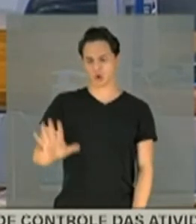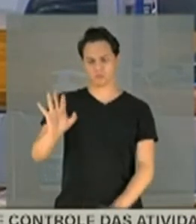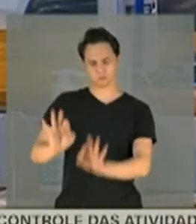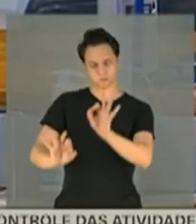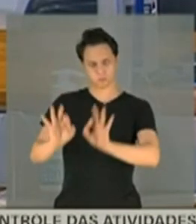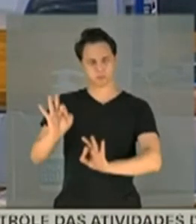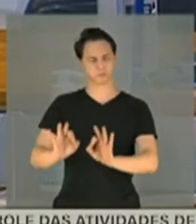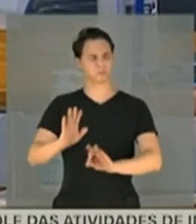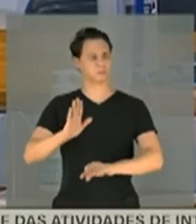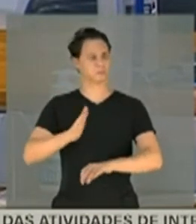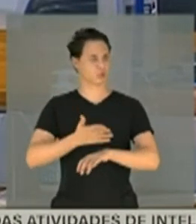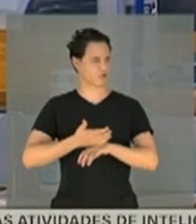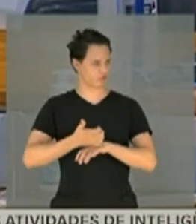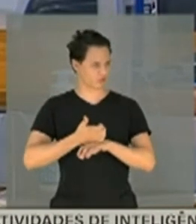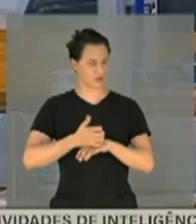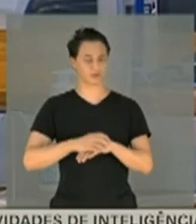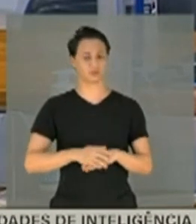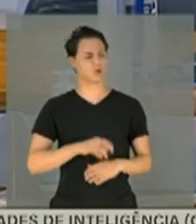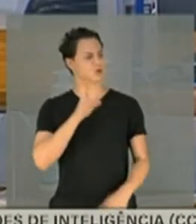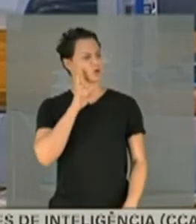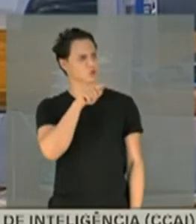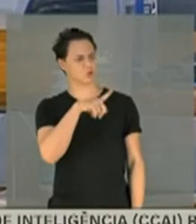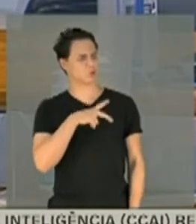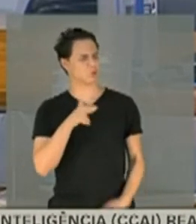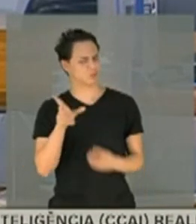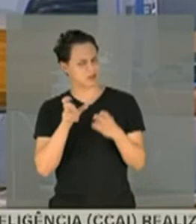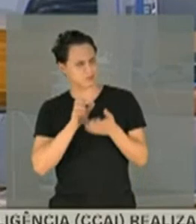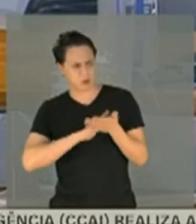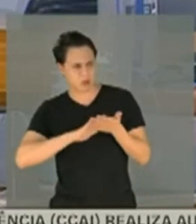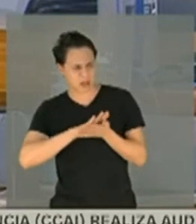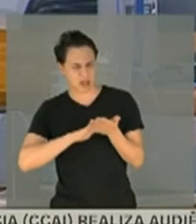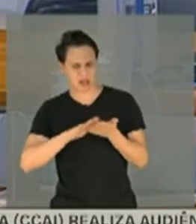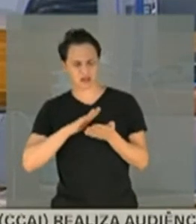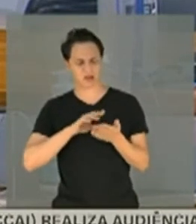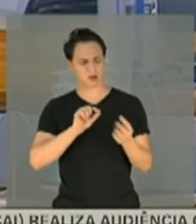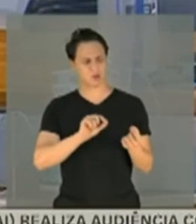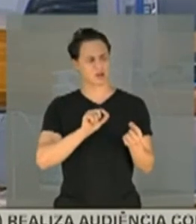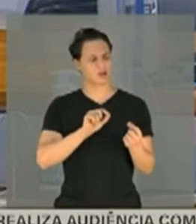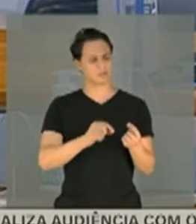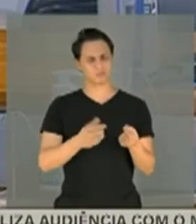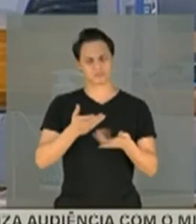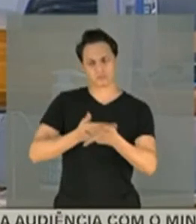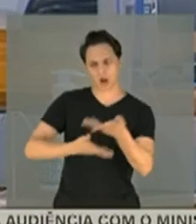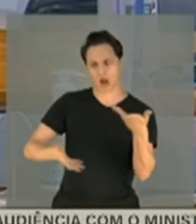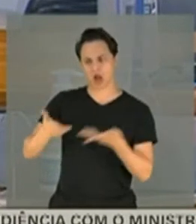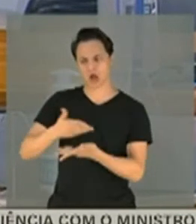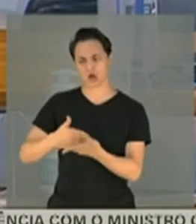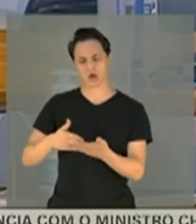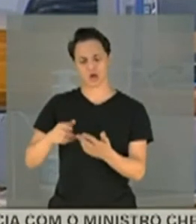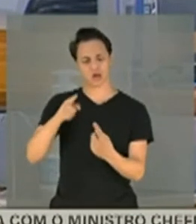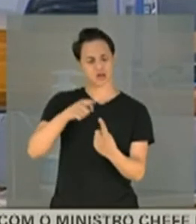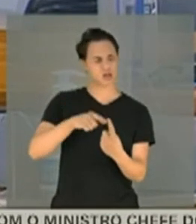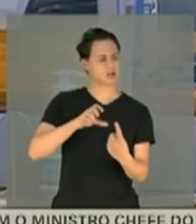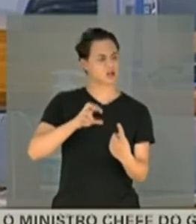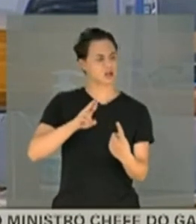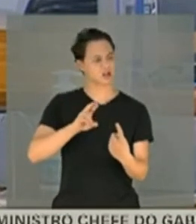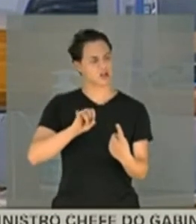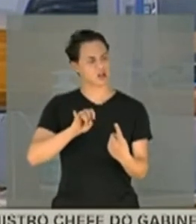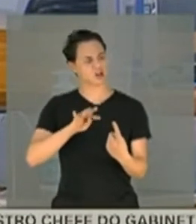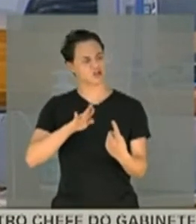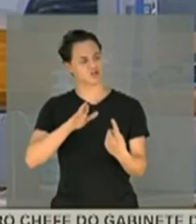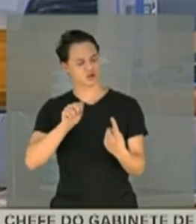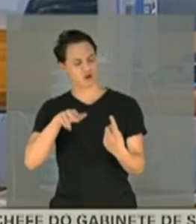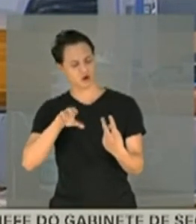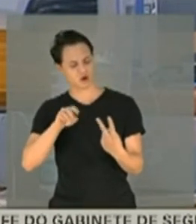profissional. O senhor não percebeu que essa transação proposta pelo senhor Cristiano, Dominguete e